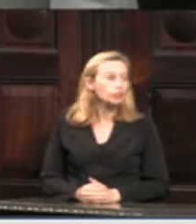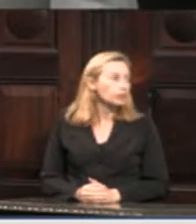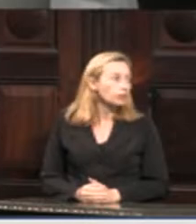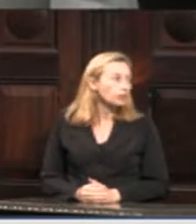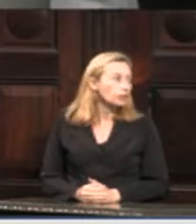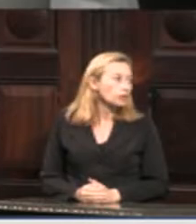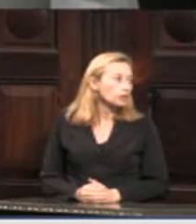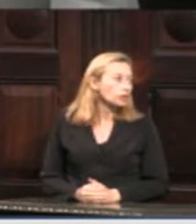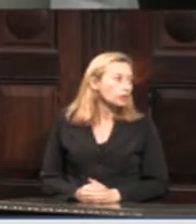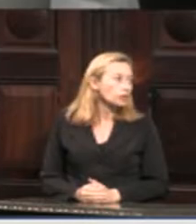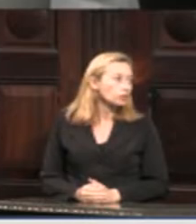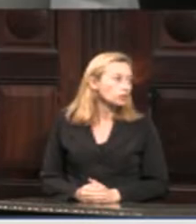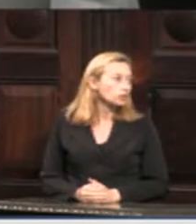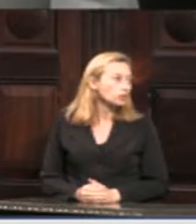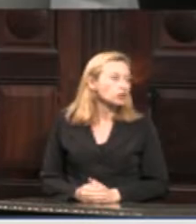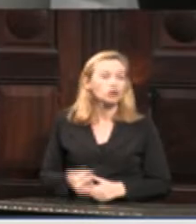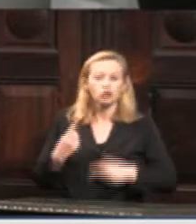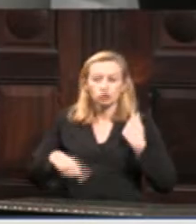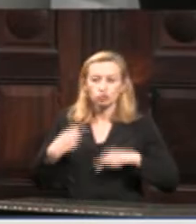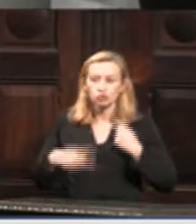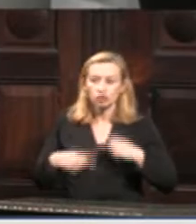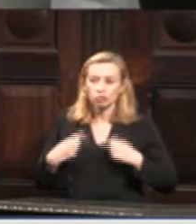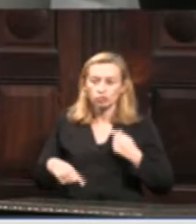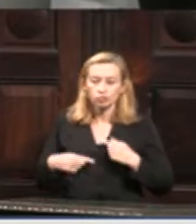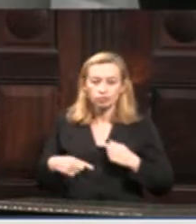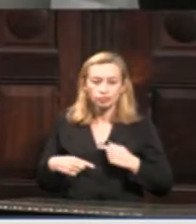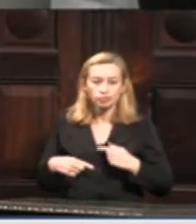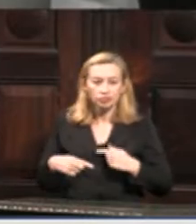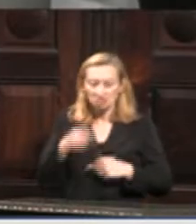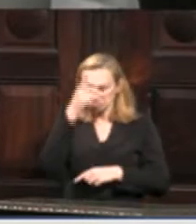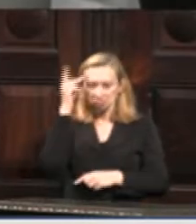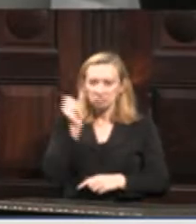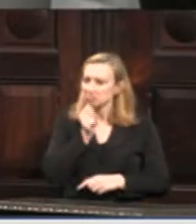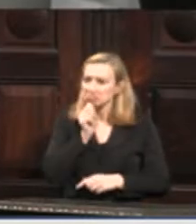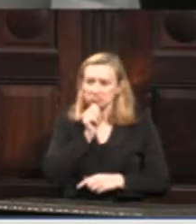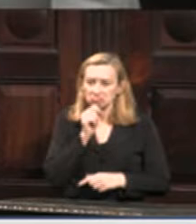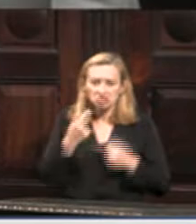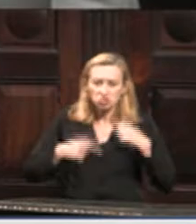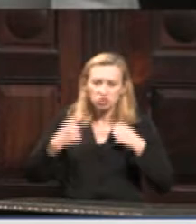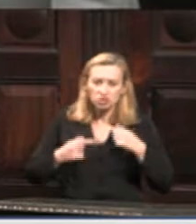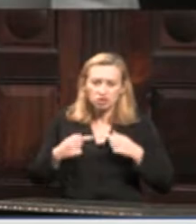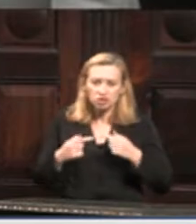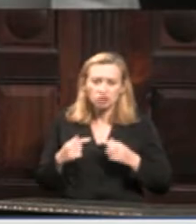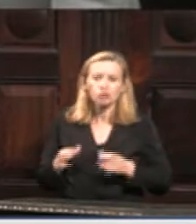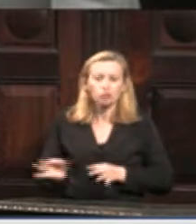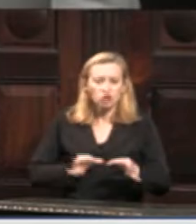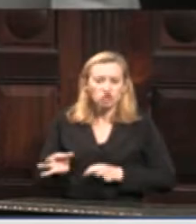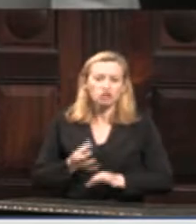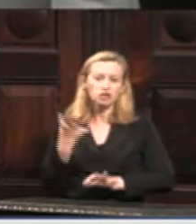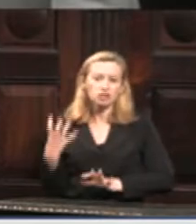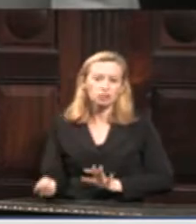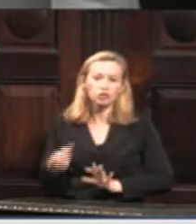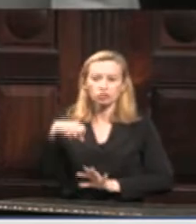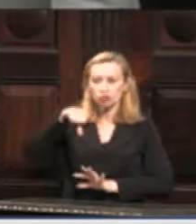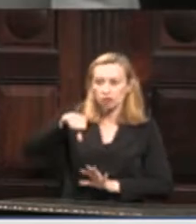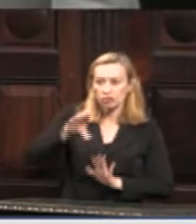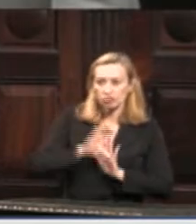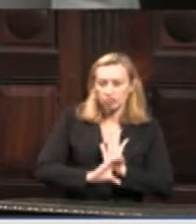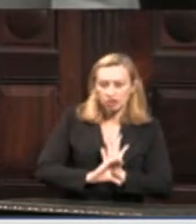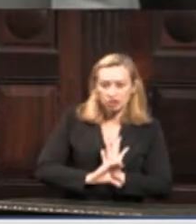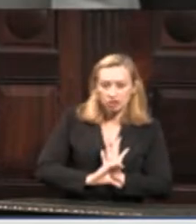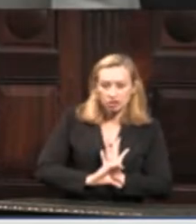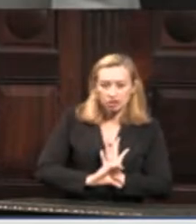pareceres emitidos em discussão, não havendo quem queira discutir, o projeto recebeu 9